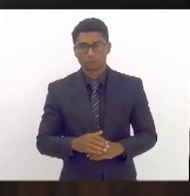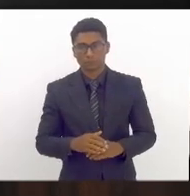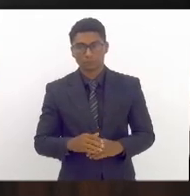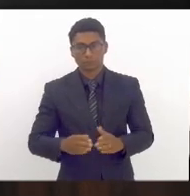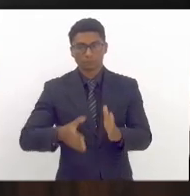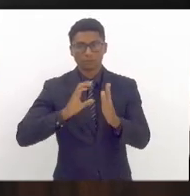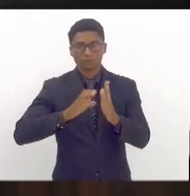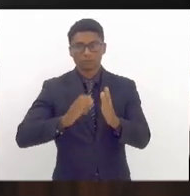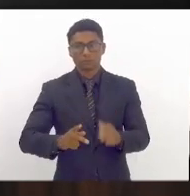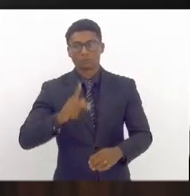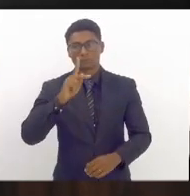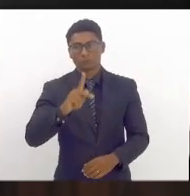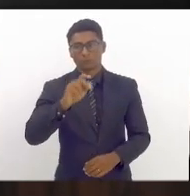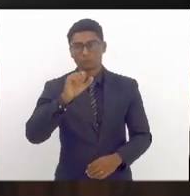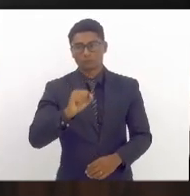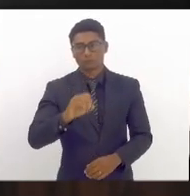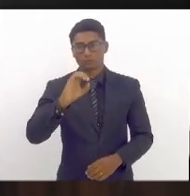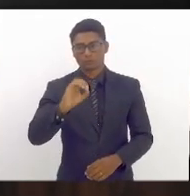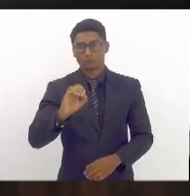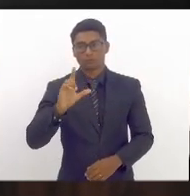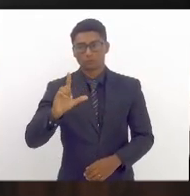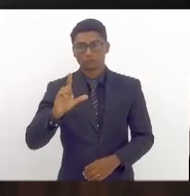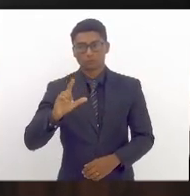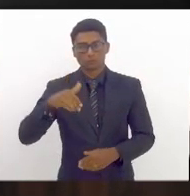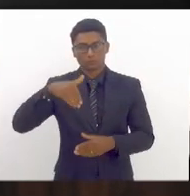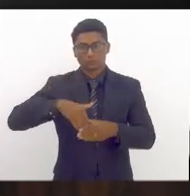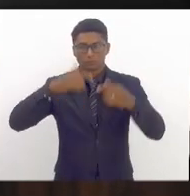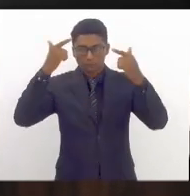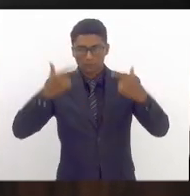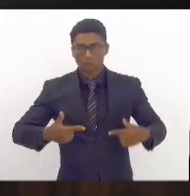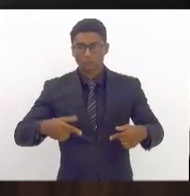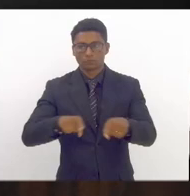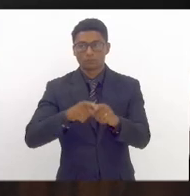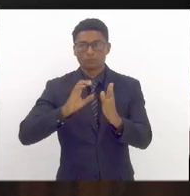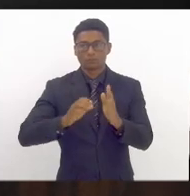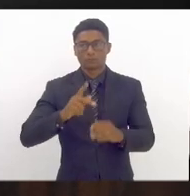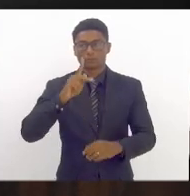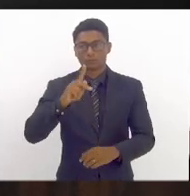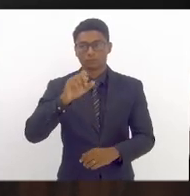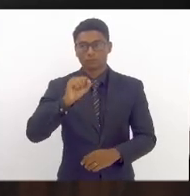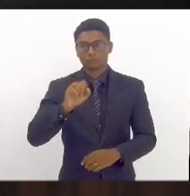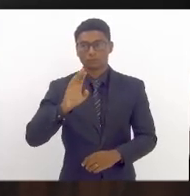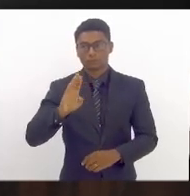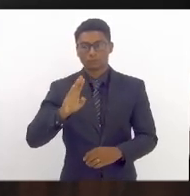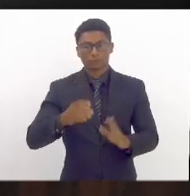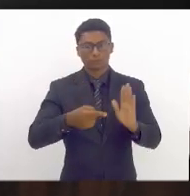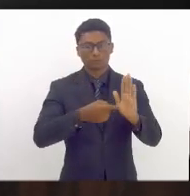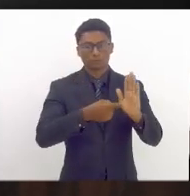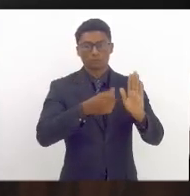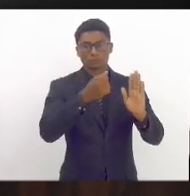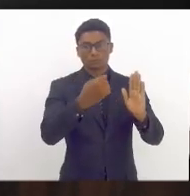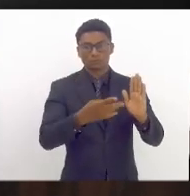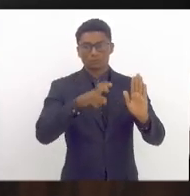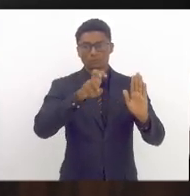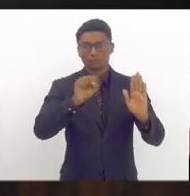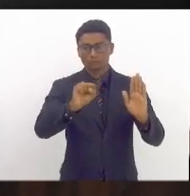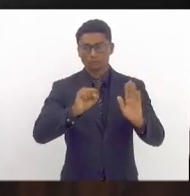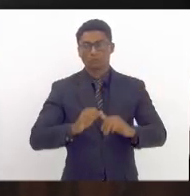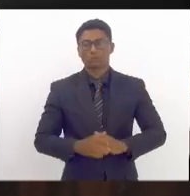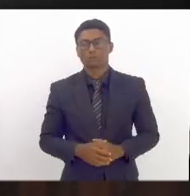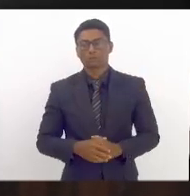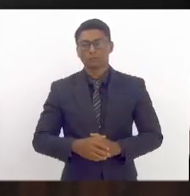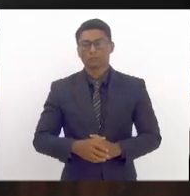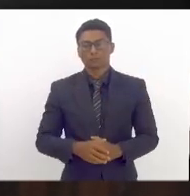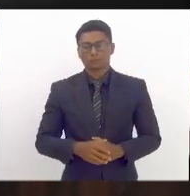bancada do PSOL. Da bancada do PSOL e bancada do PSB. Abstenção no, na resolução 1458.